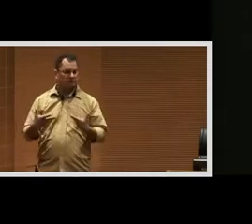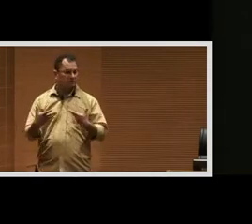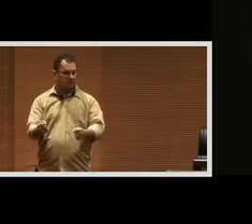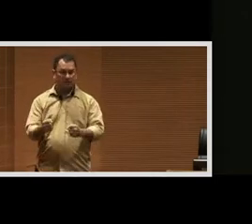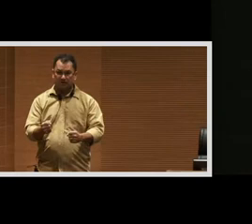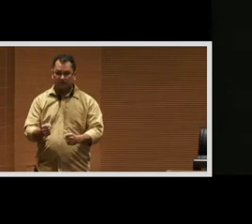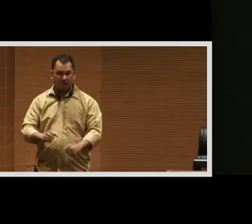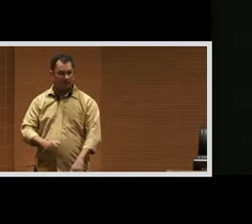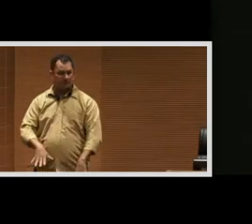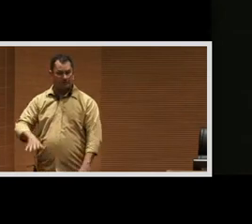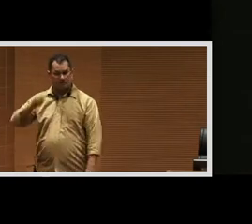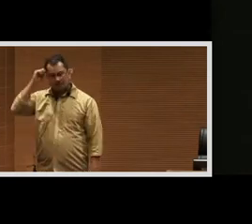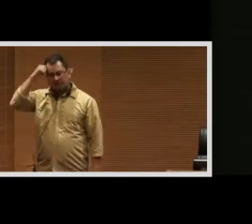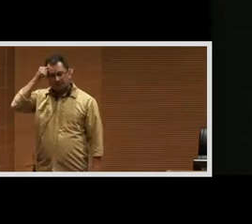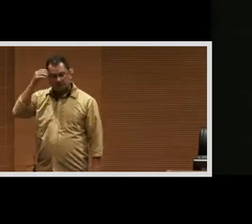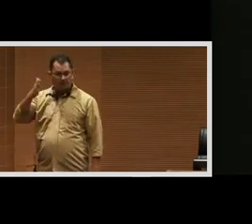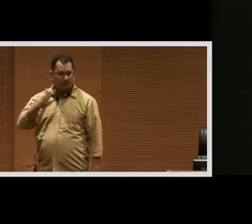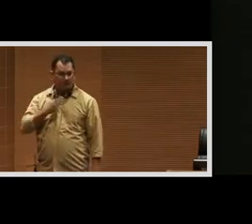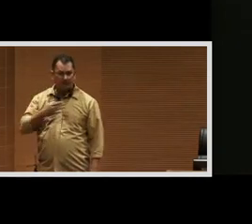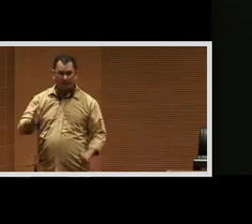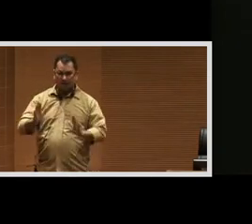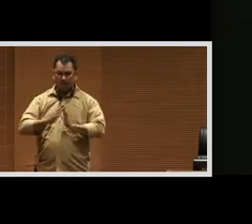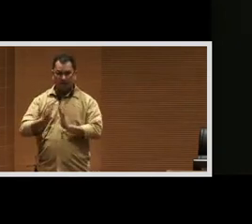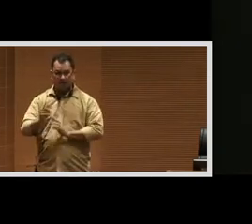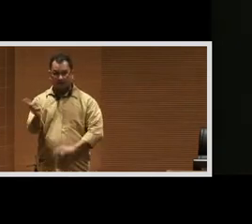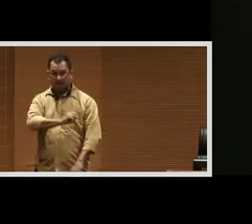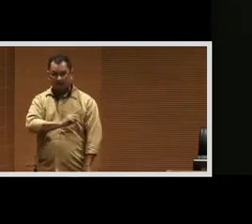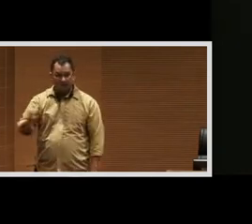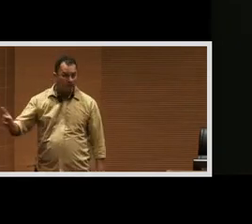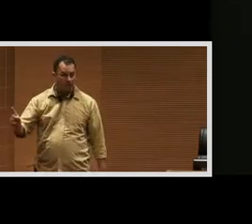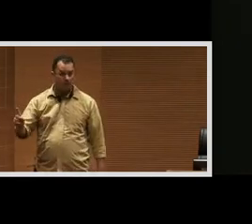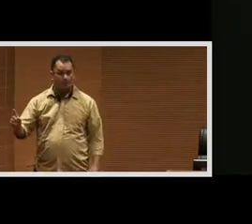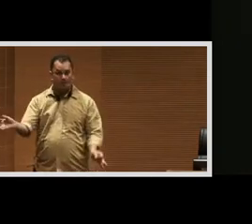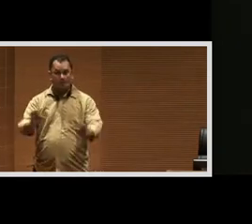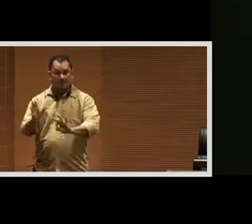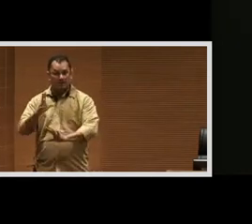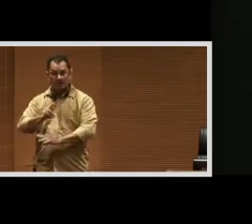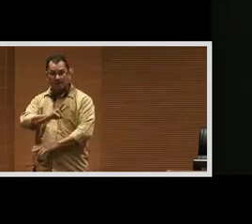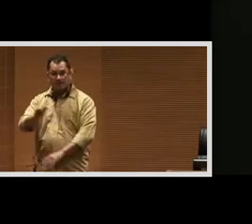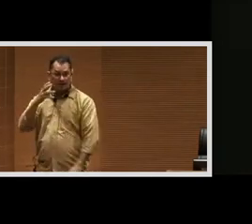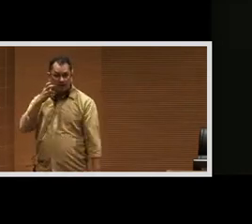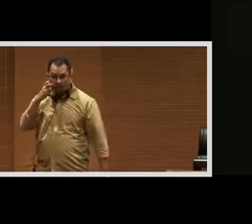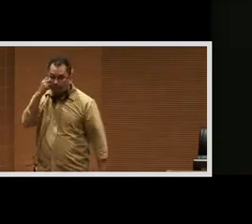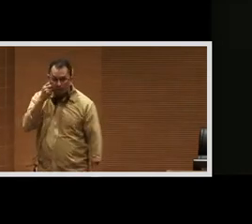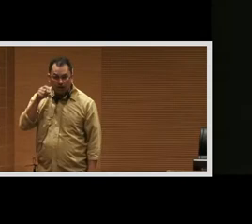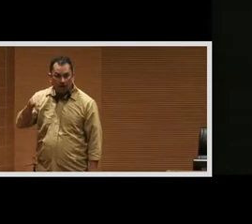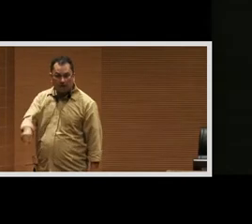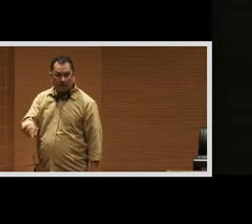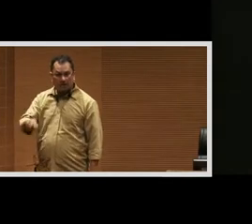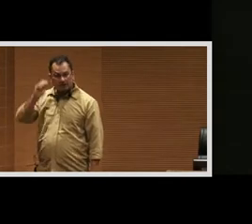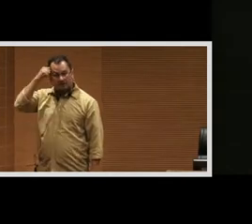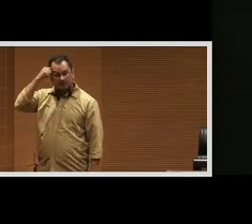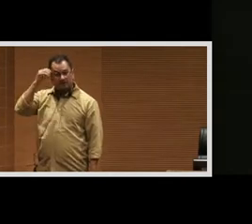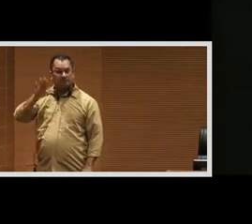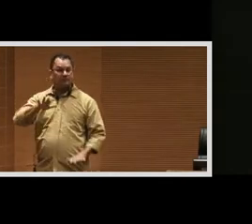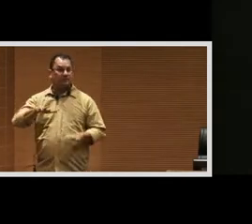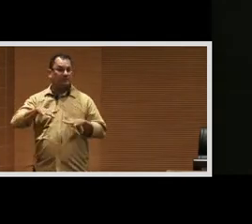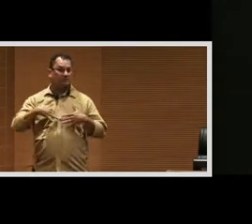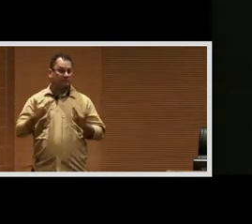esse negrinho na minha casa. E ninguém vai adotar esse negrinho. E aí o Miguel